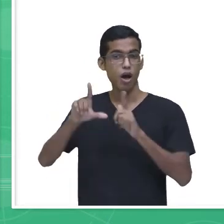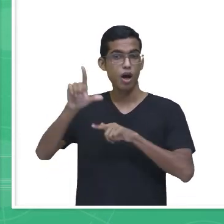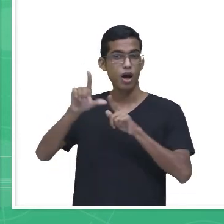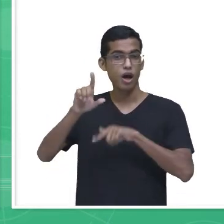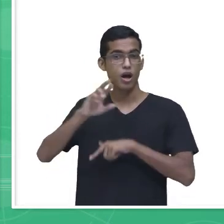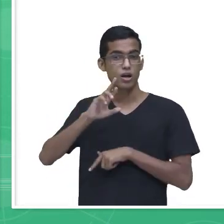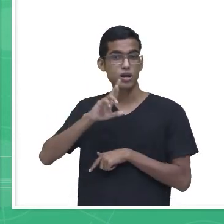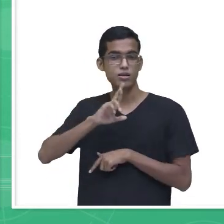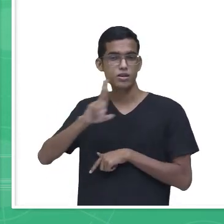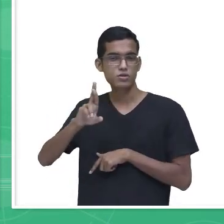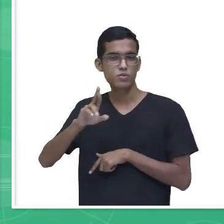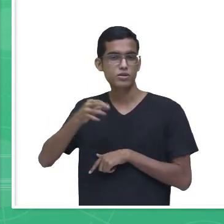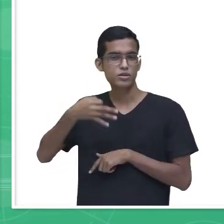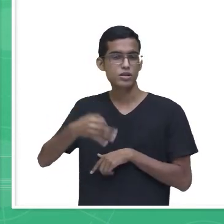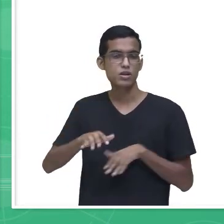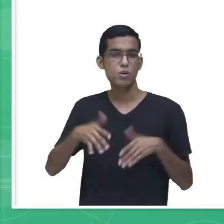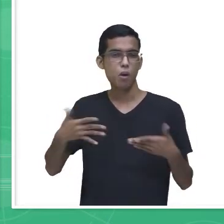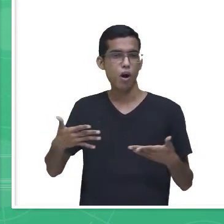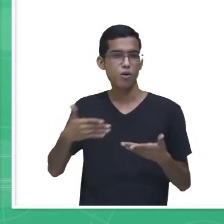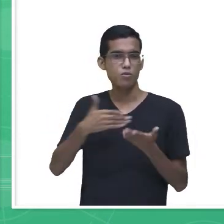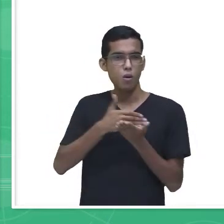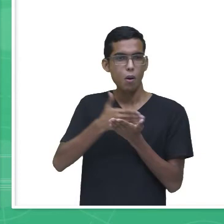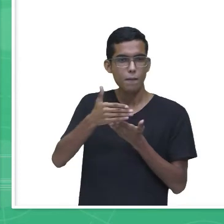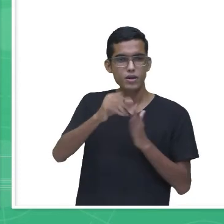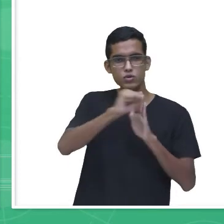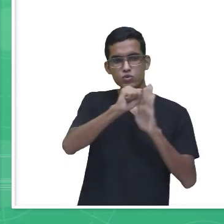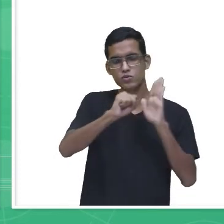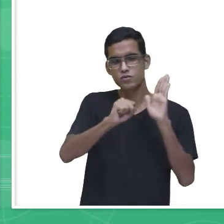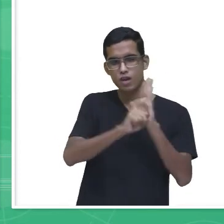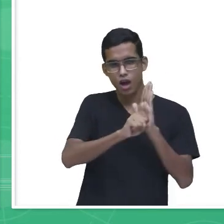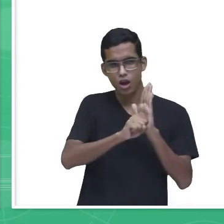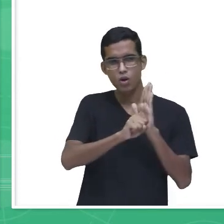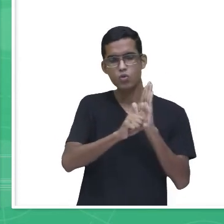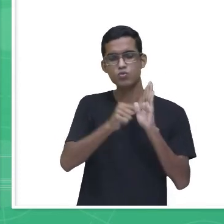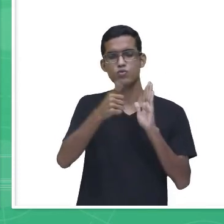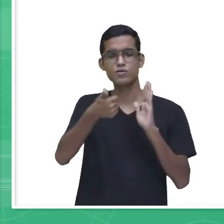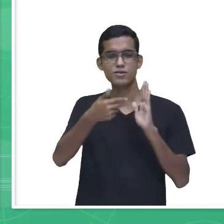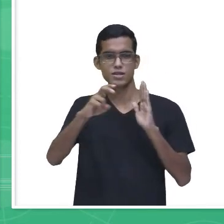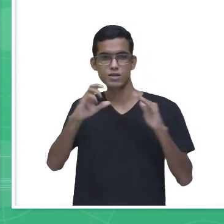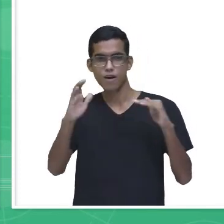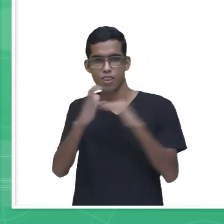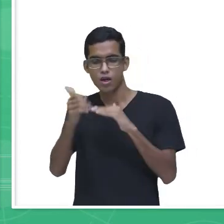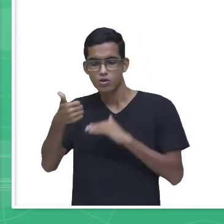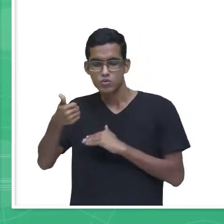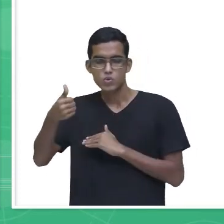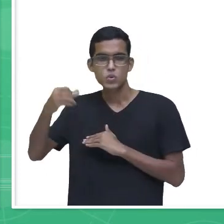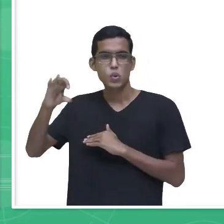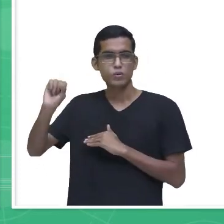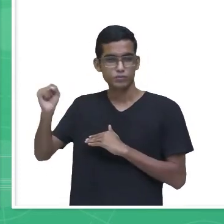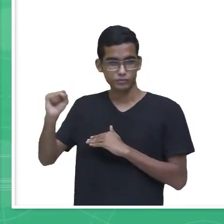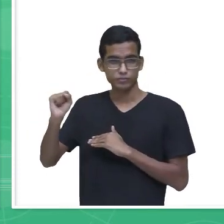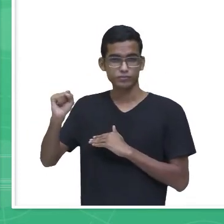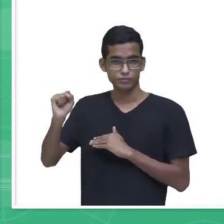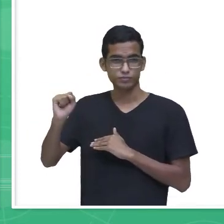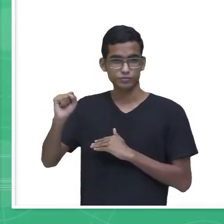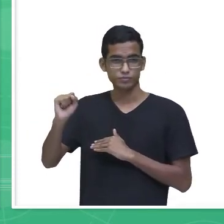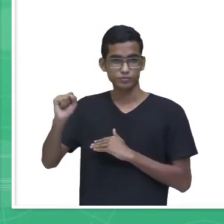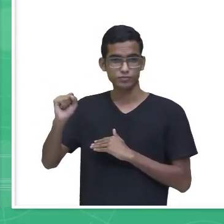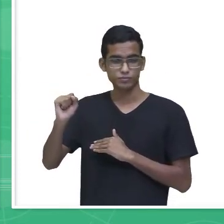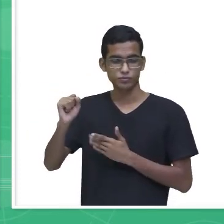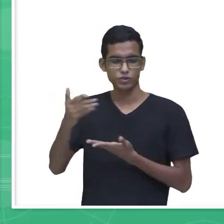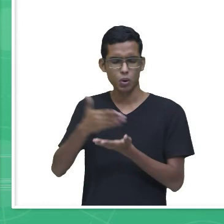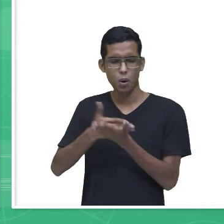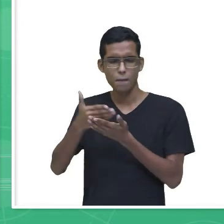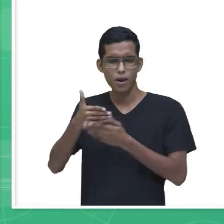no século XV, termina no século XVIII, quando começa a Idade Contemporânea, né? E ela está